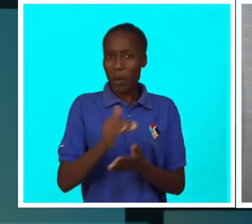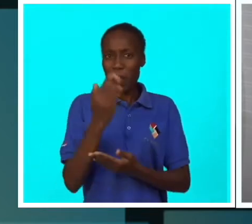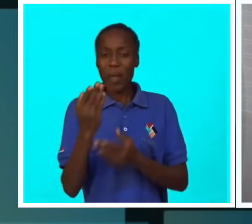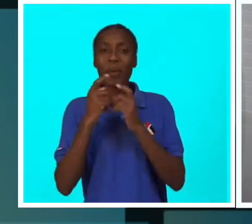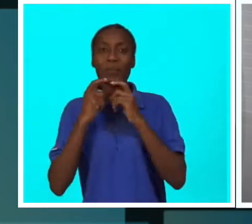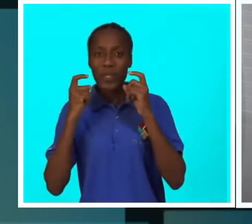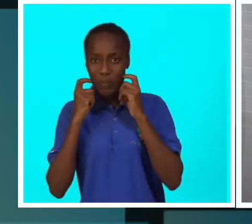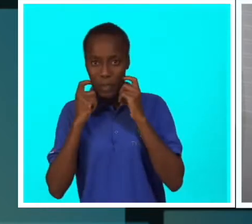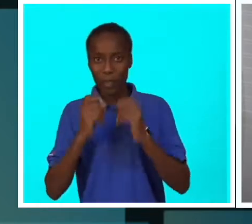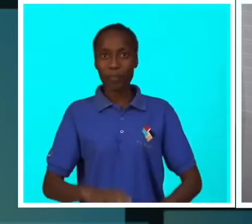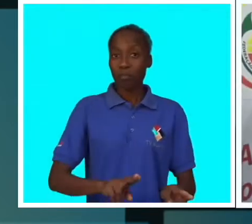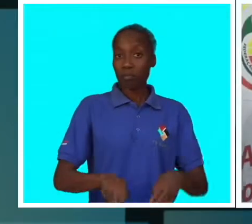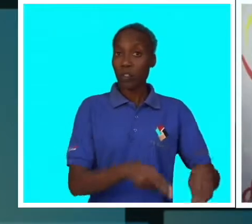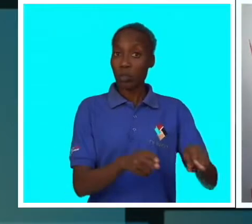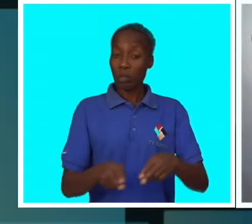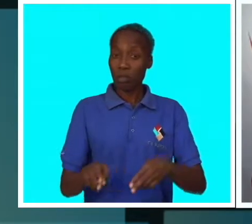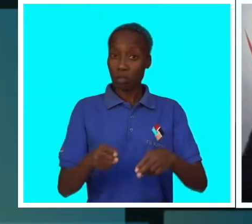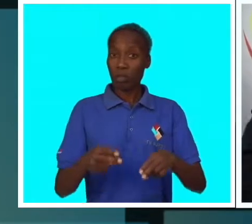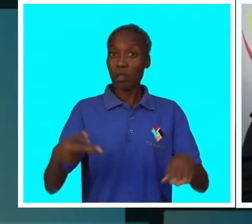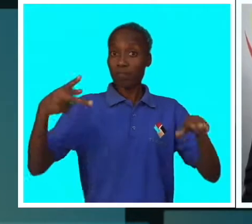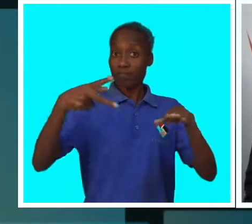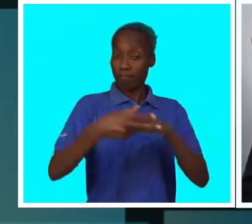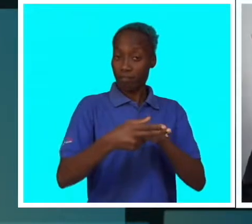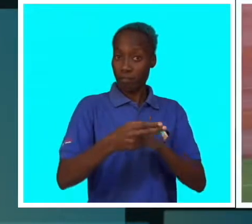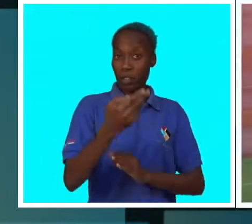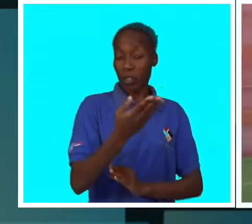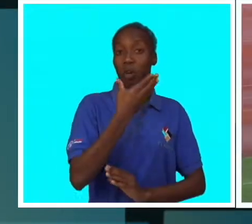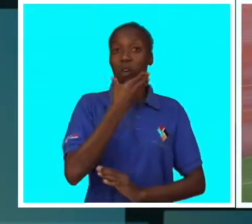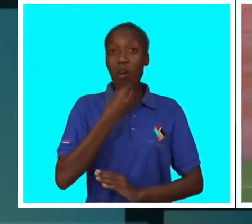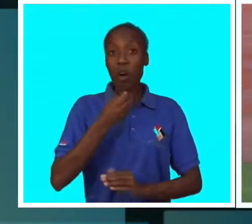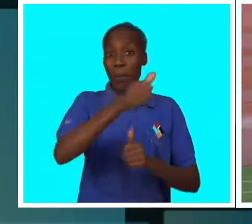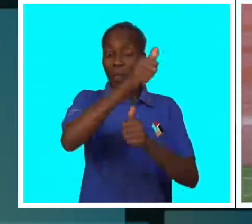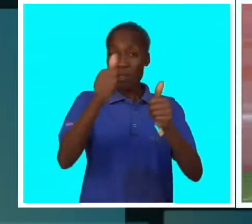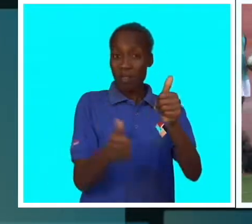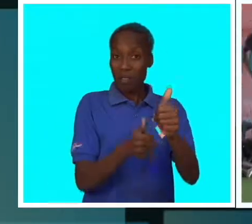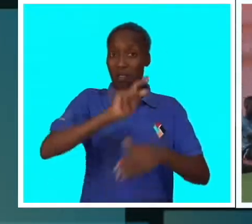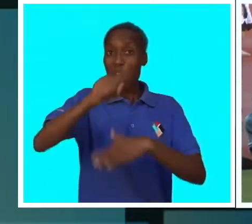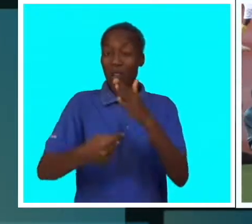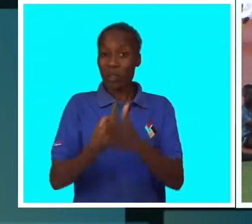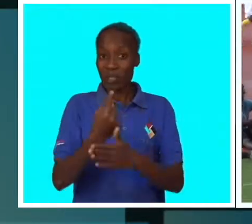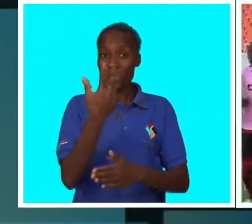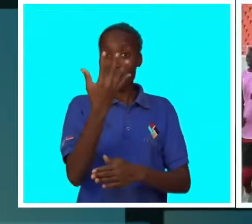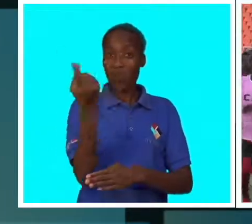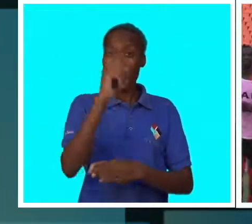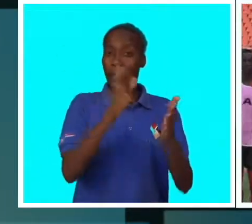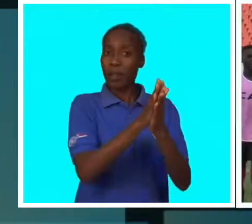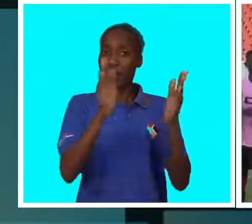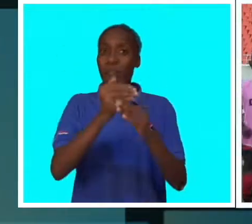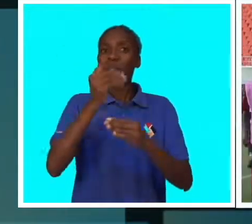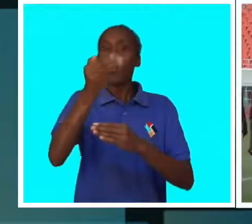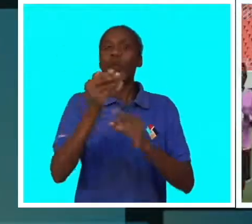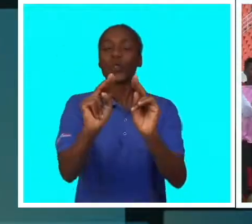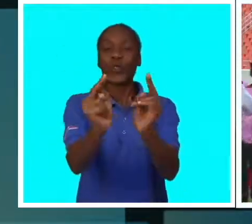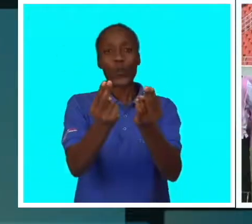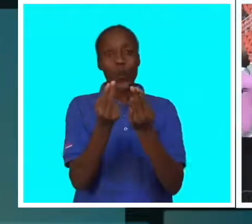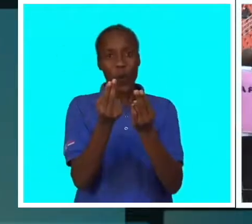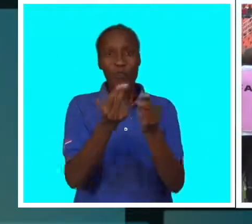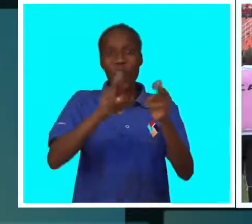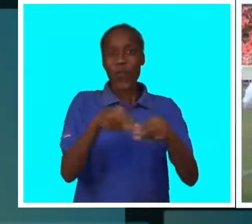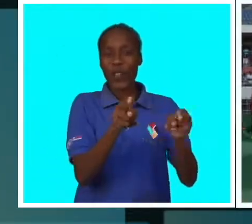Moçambique, sempre. A rescisão do contrato do selecionador adjunto acontece cinco meses depois da